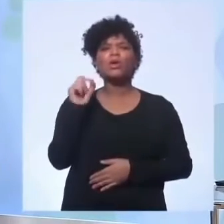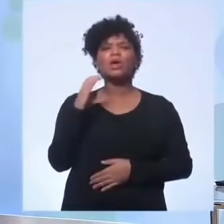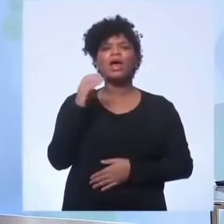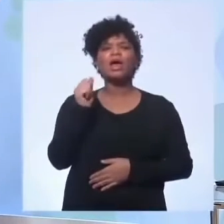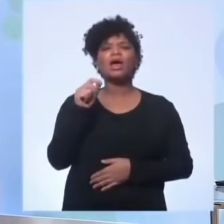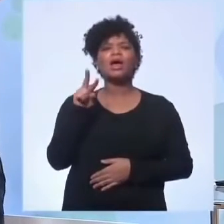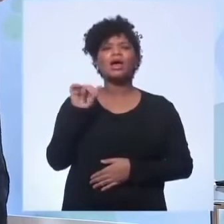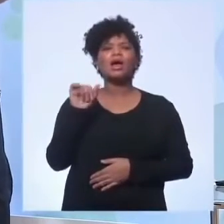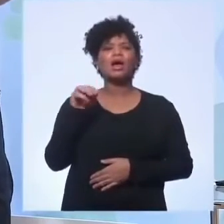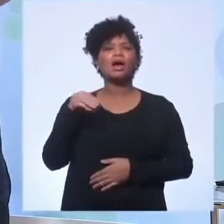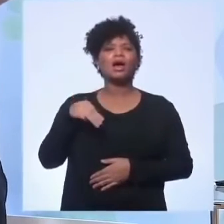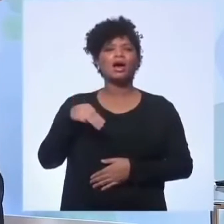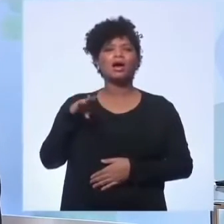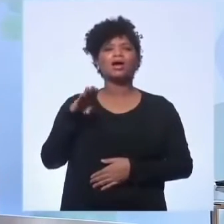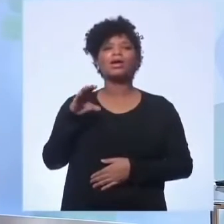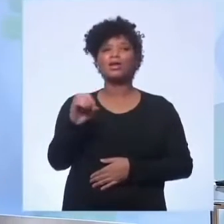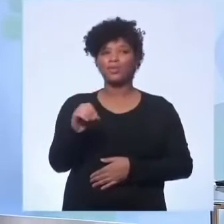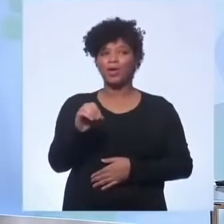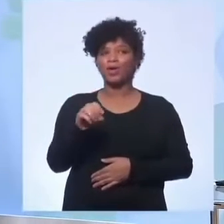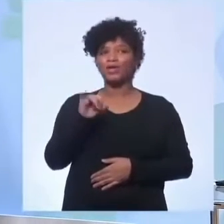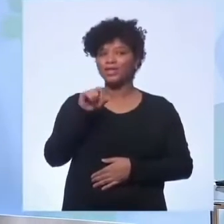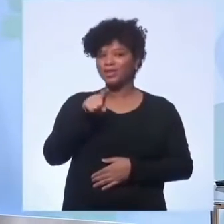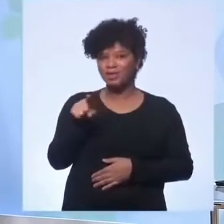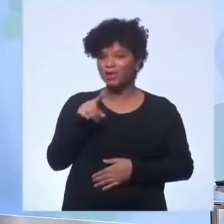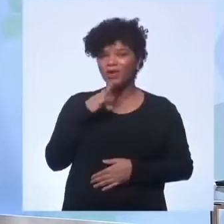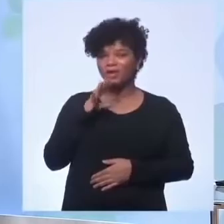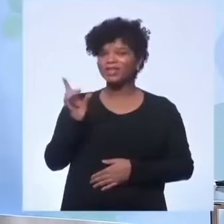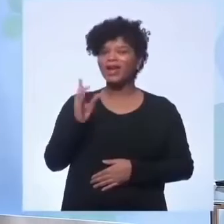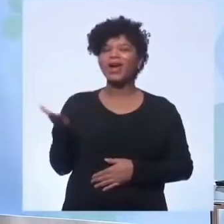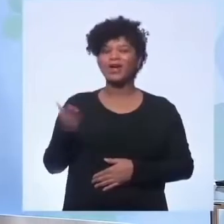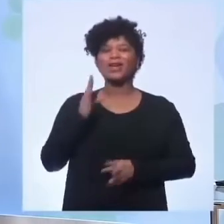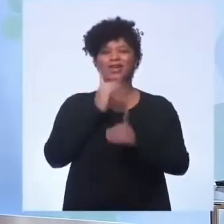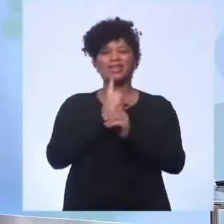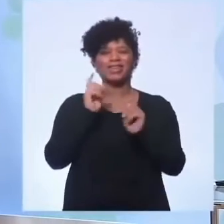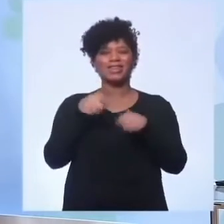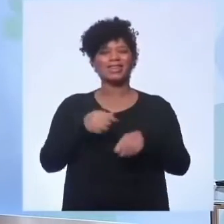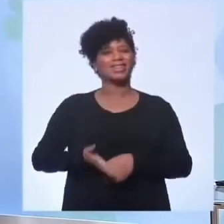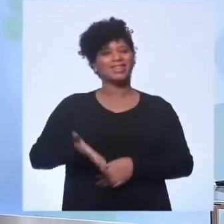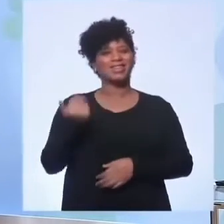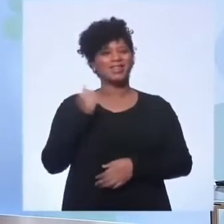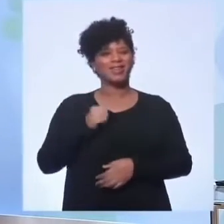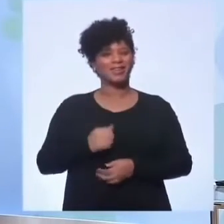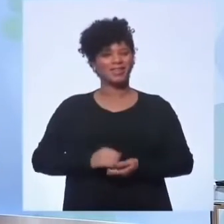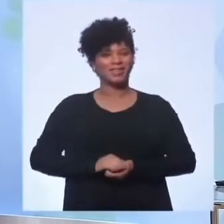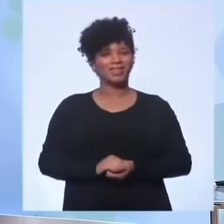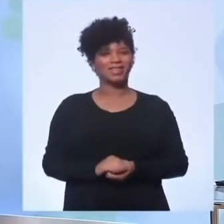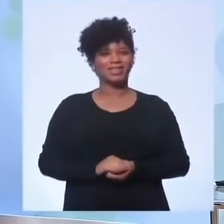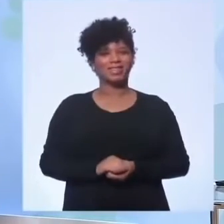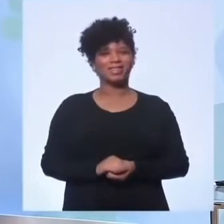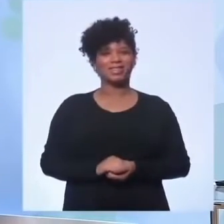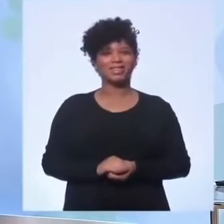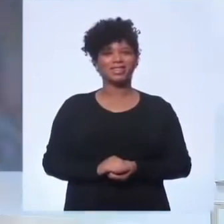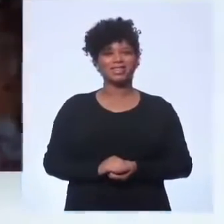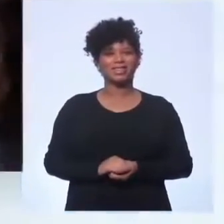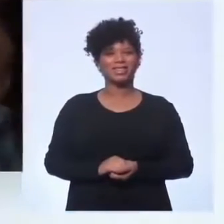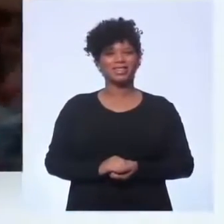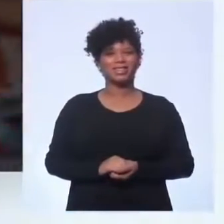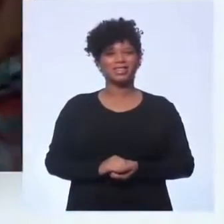carimbó? Então vocês vão assistir e vão, para quem não sabe, vão descobrir aí o que é o carimbó. Daqui a pouco a gente volta.